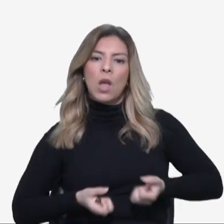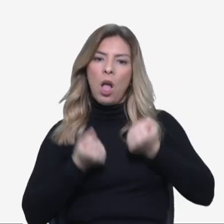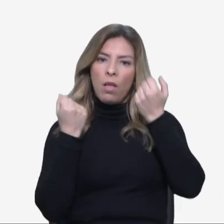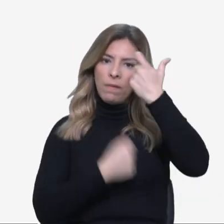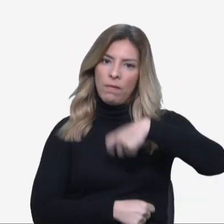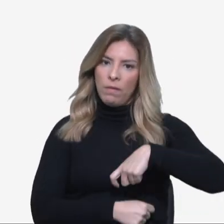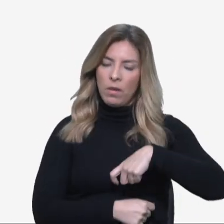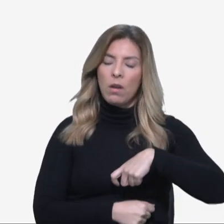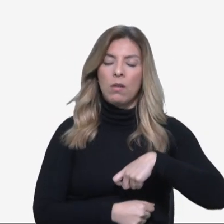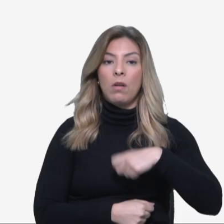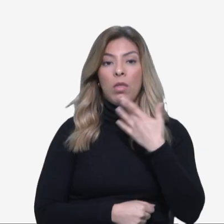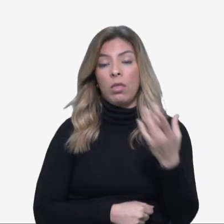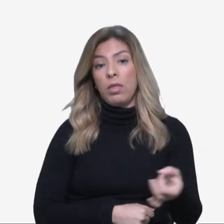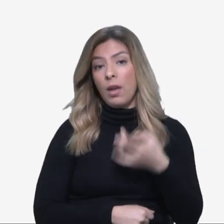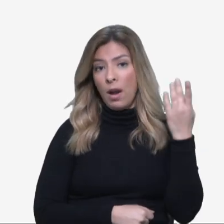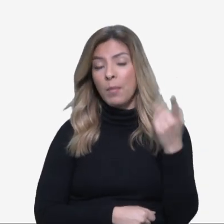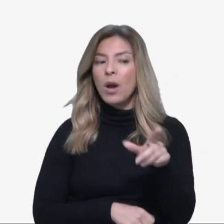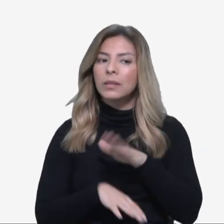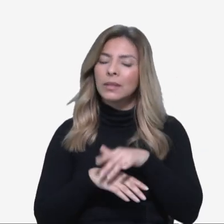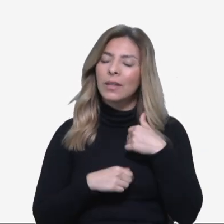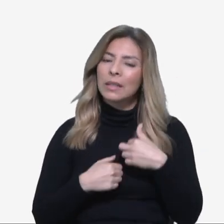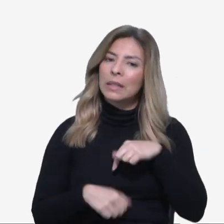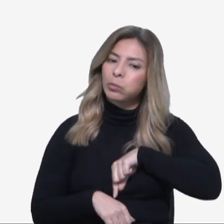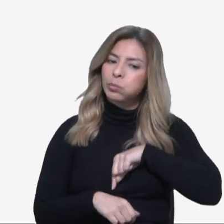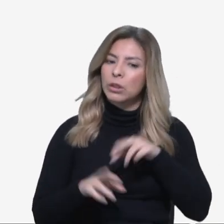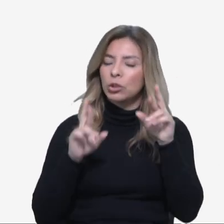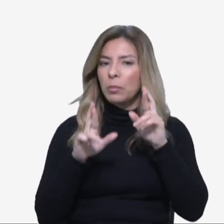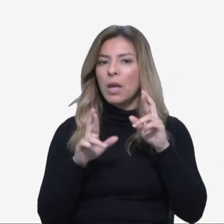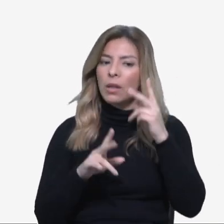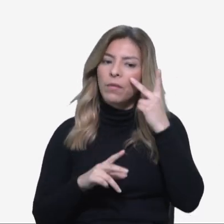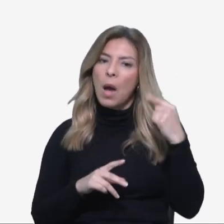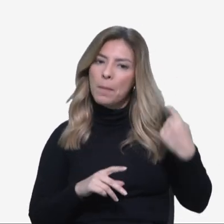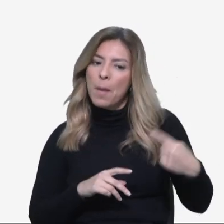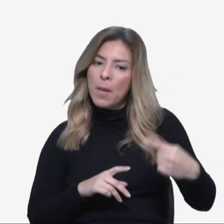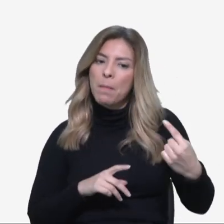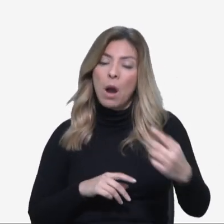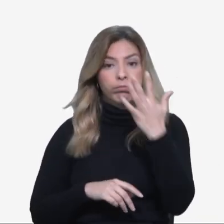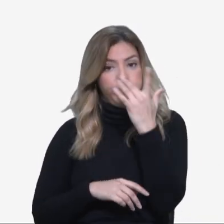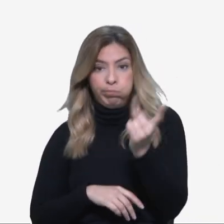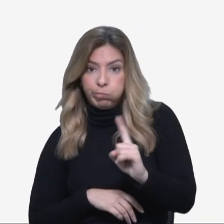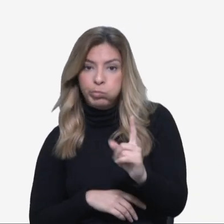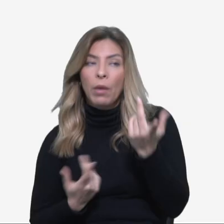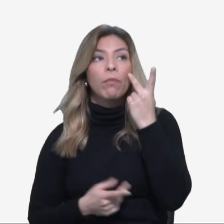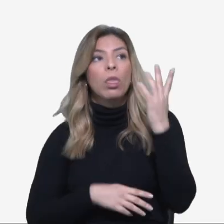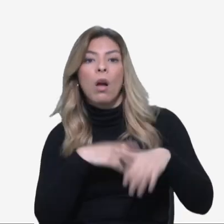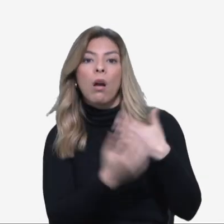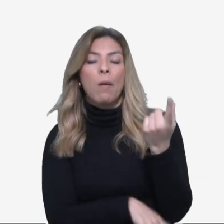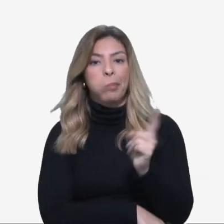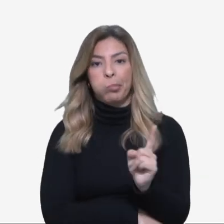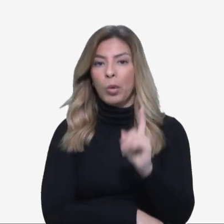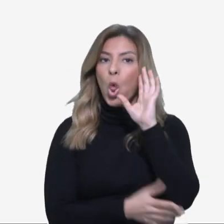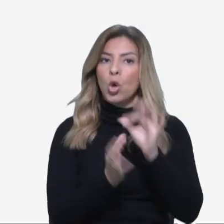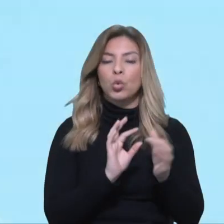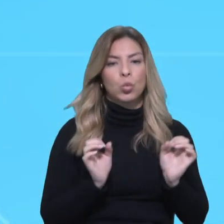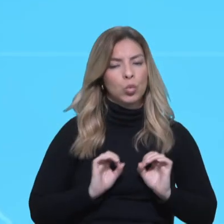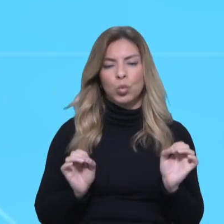E é com esta esperança que nós vivemos o nosso dia-a-dia, porque senão não teria sentido a nossa vida, não é? É essa a certeza maior, não é?